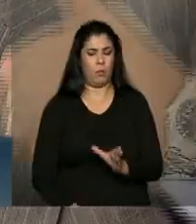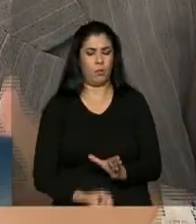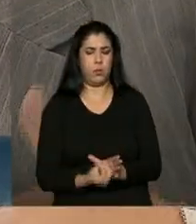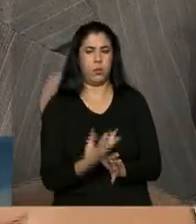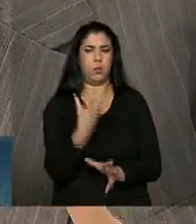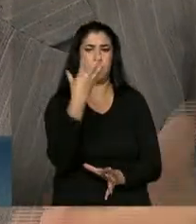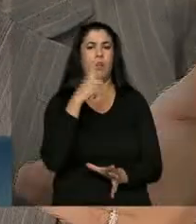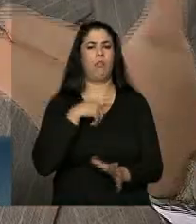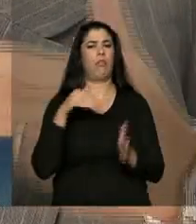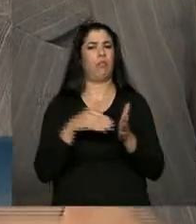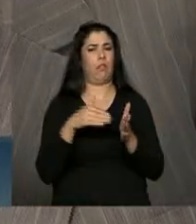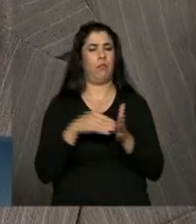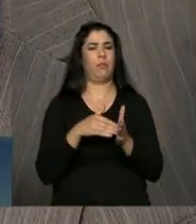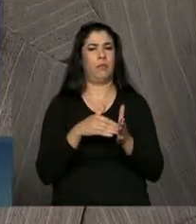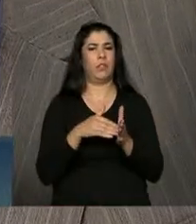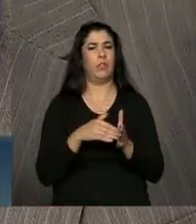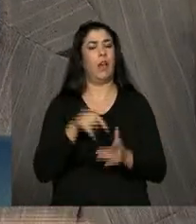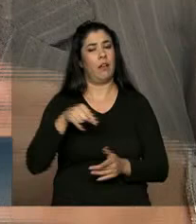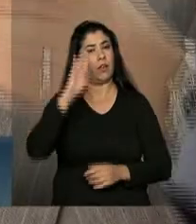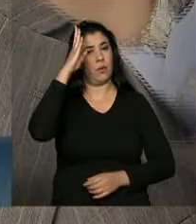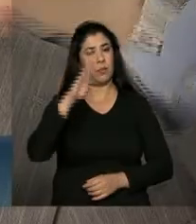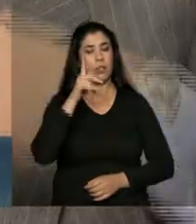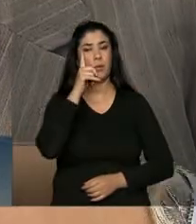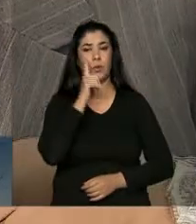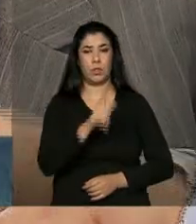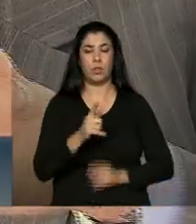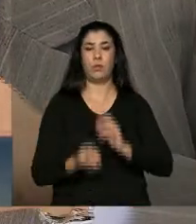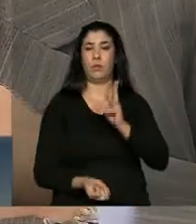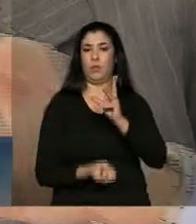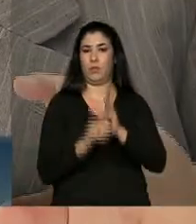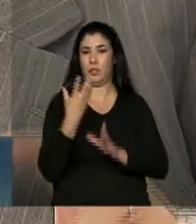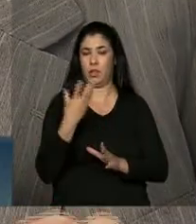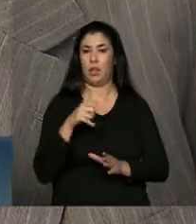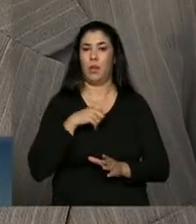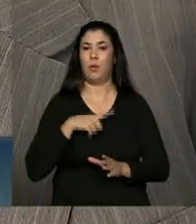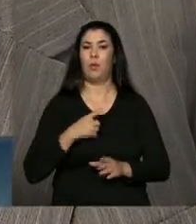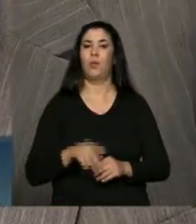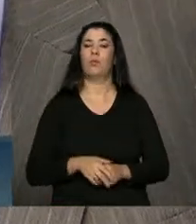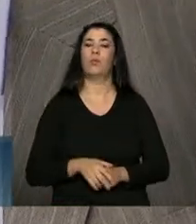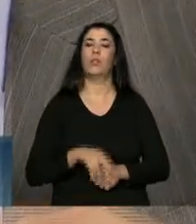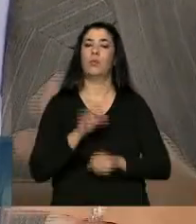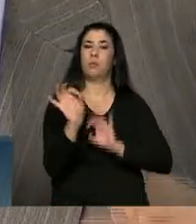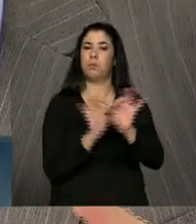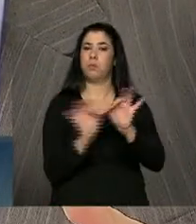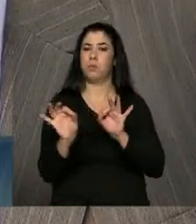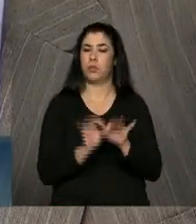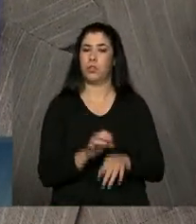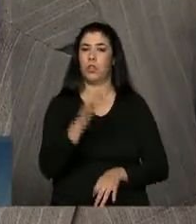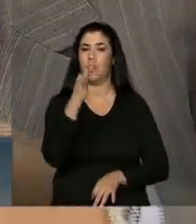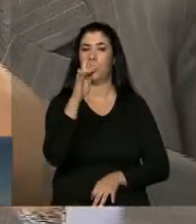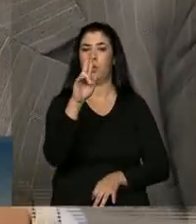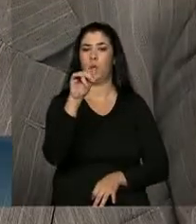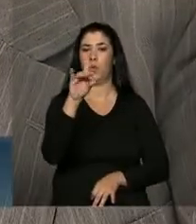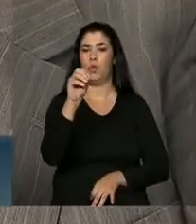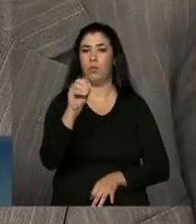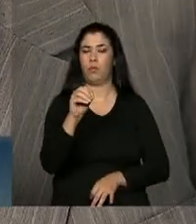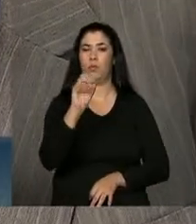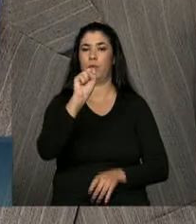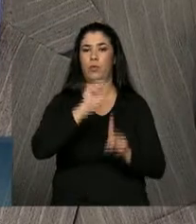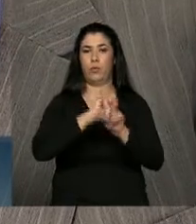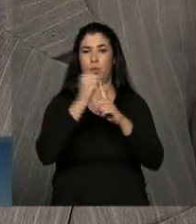poderosa no Brasil graças ao regime de partilha criamos um Fundo Social estabelecendo